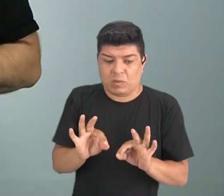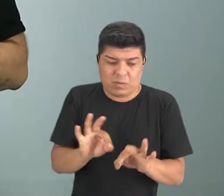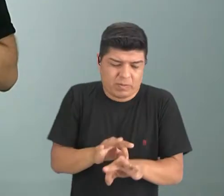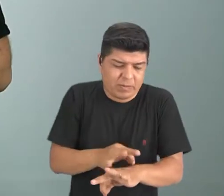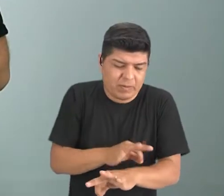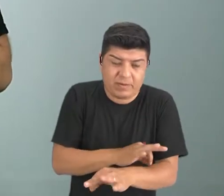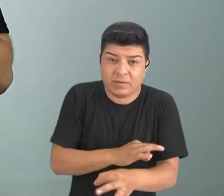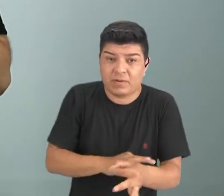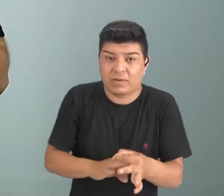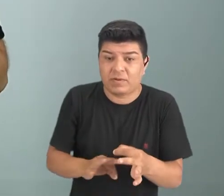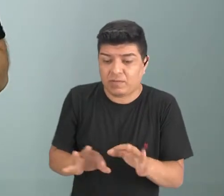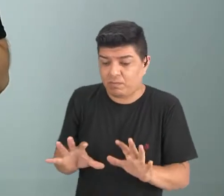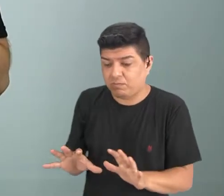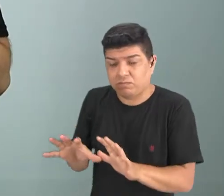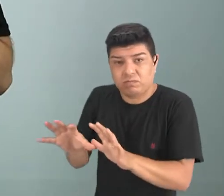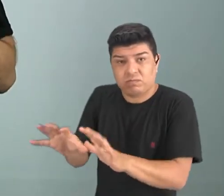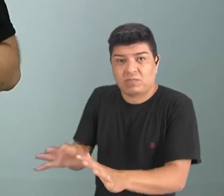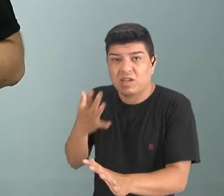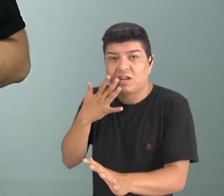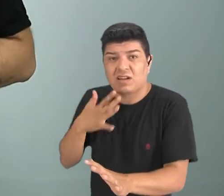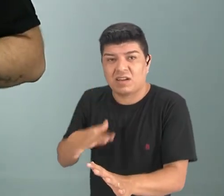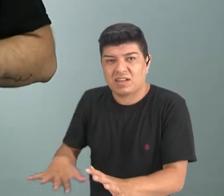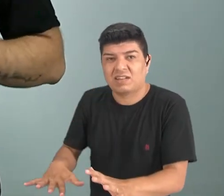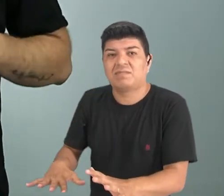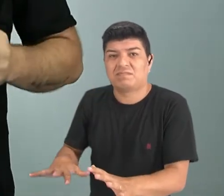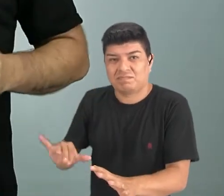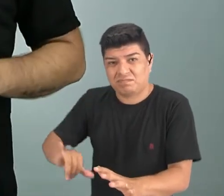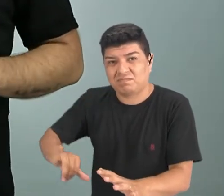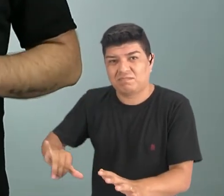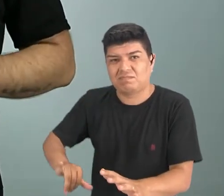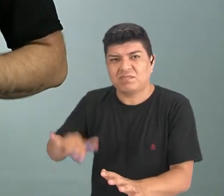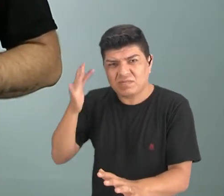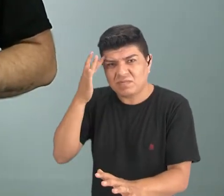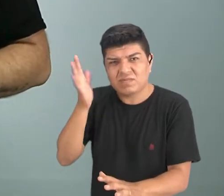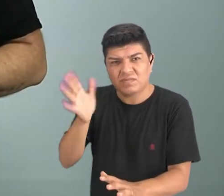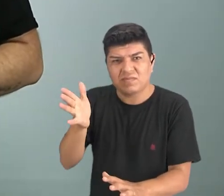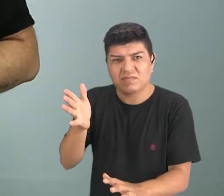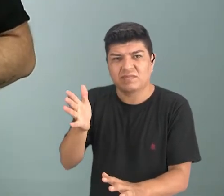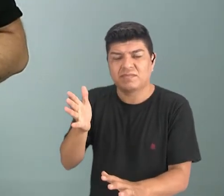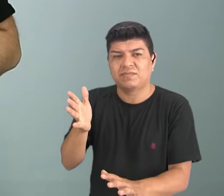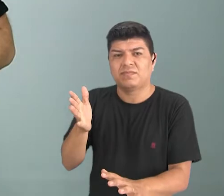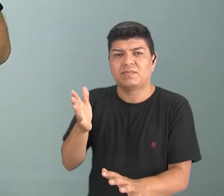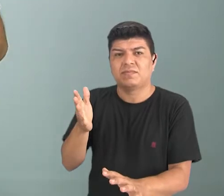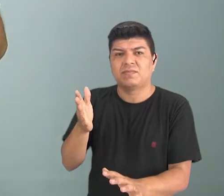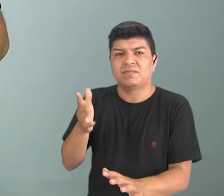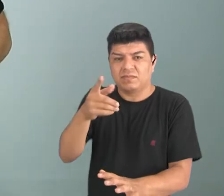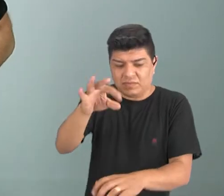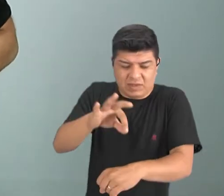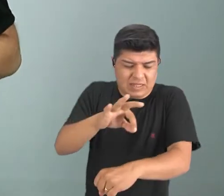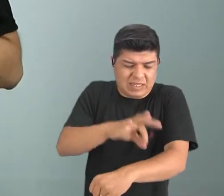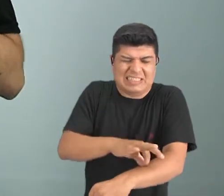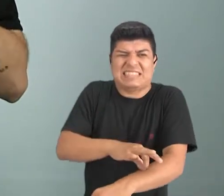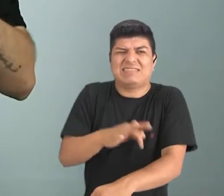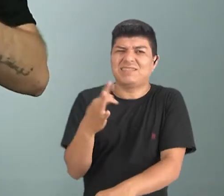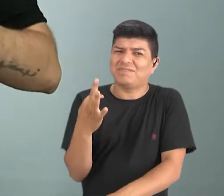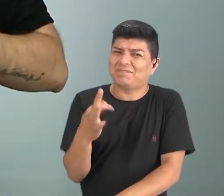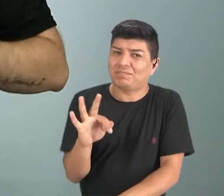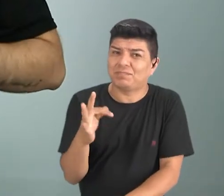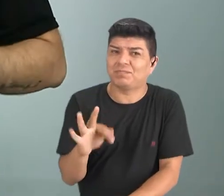formigueiro. Num formigueiro. Você imaginou? Quem aqui já foi picado por